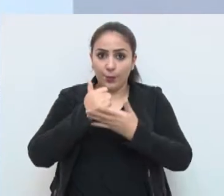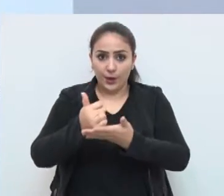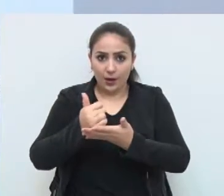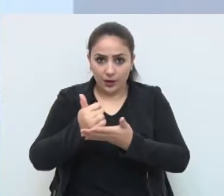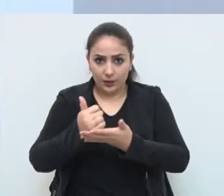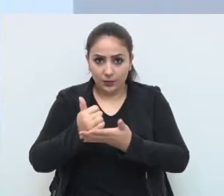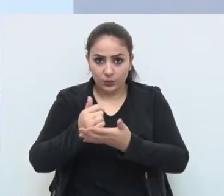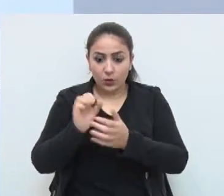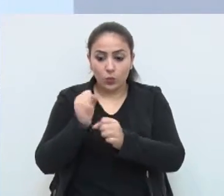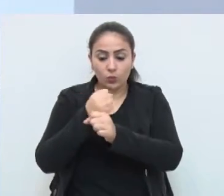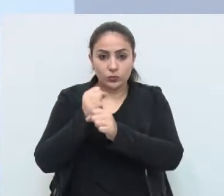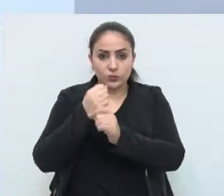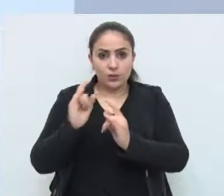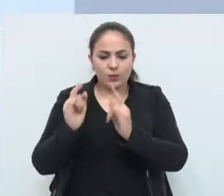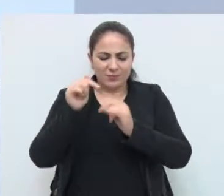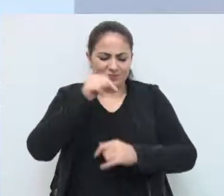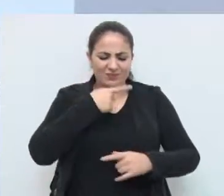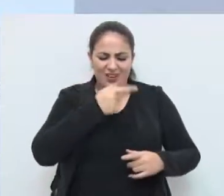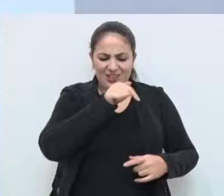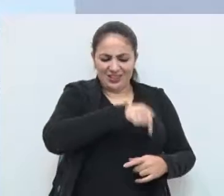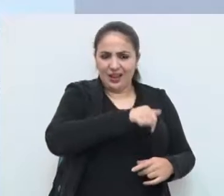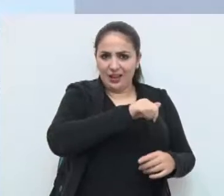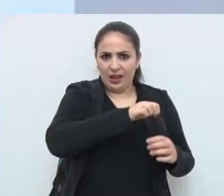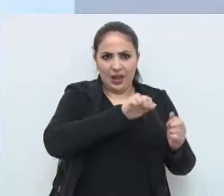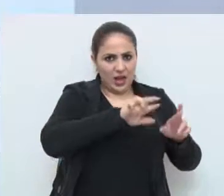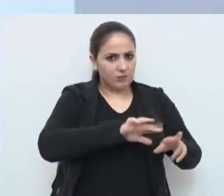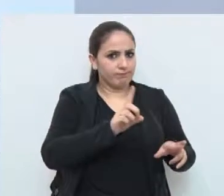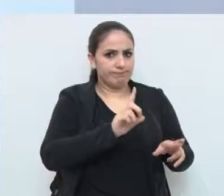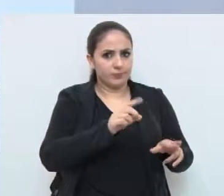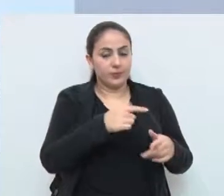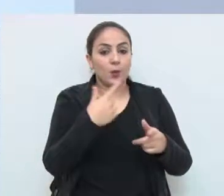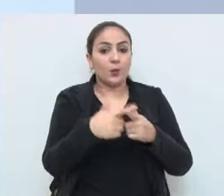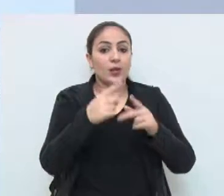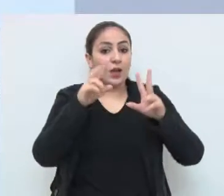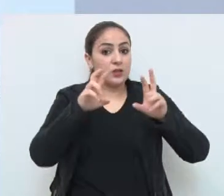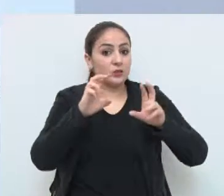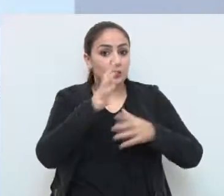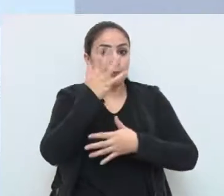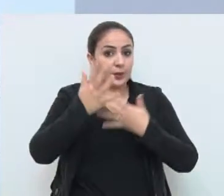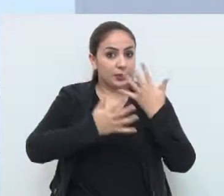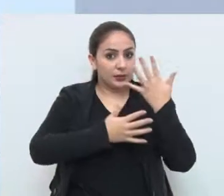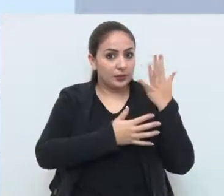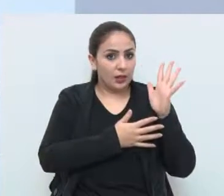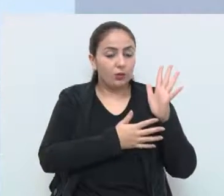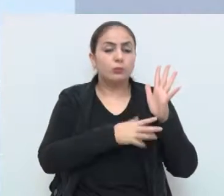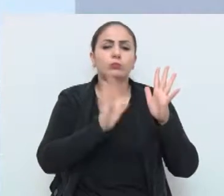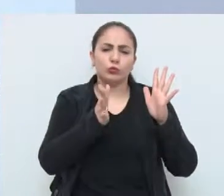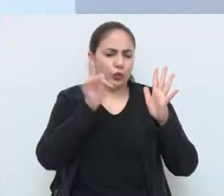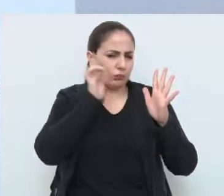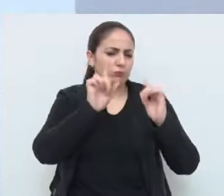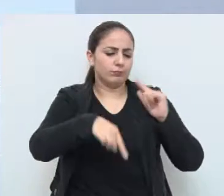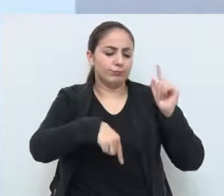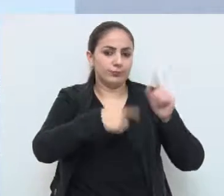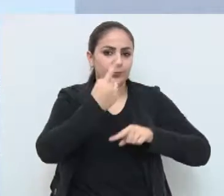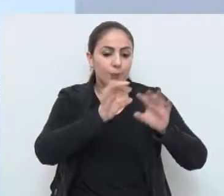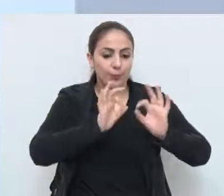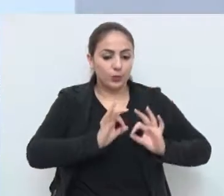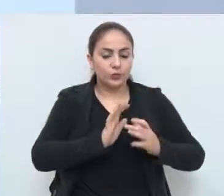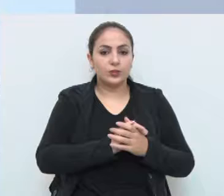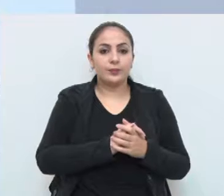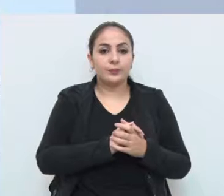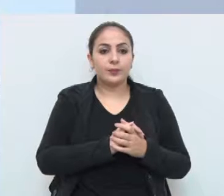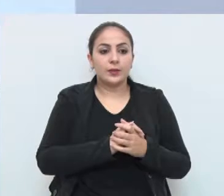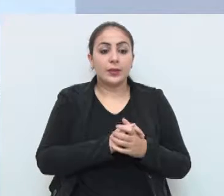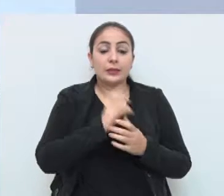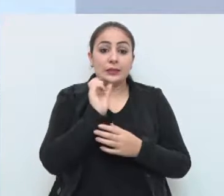não naquela área. Justificam que, além de alguns aspectos ambientais, que isso já está sendo superado no projeto,